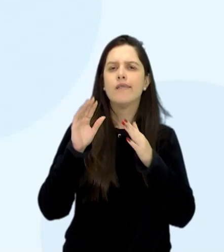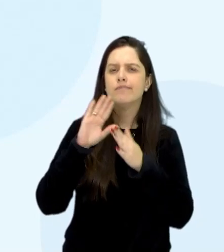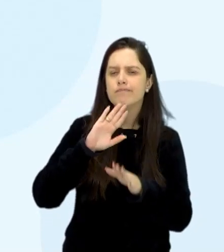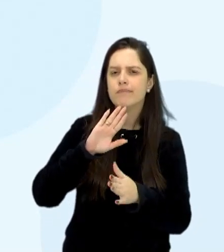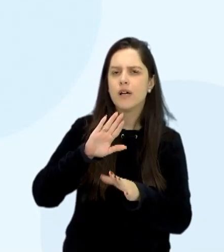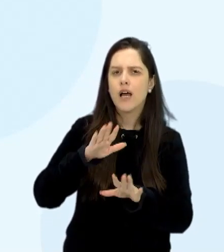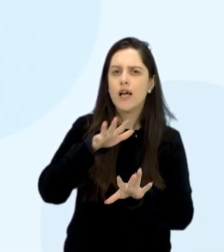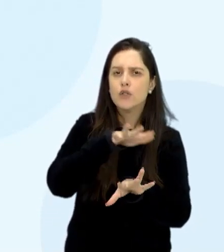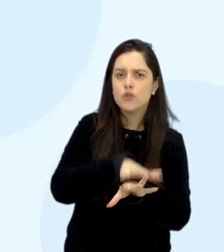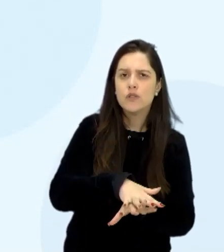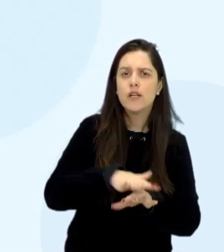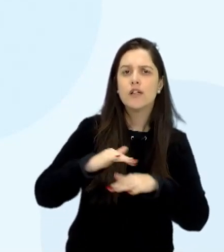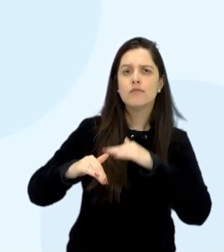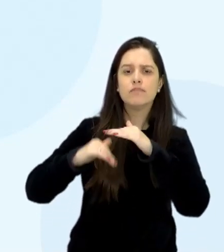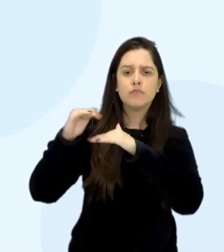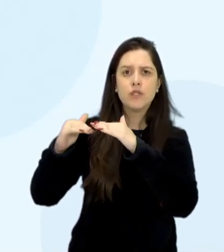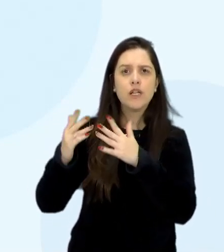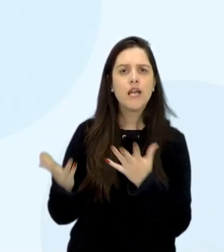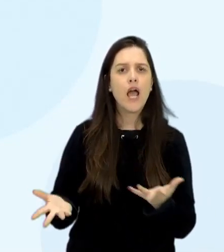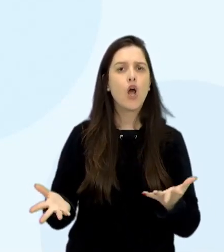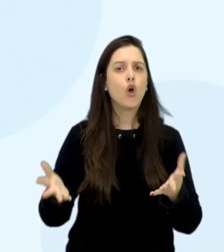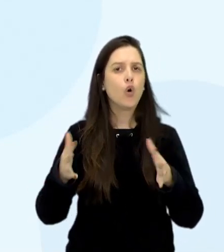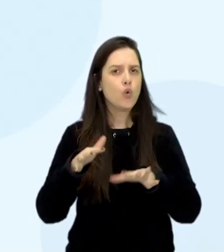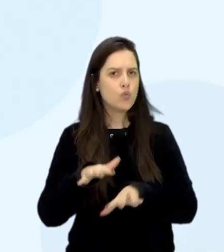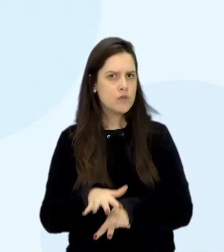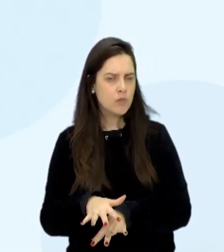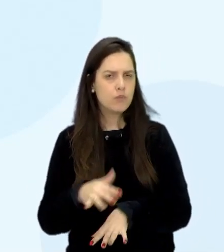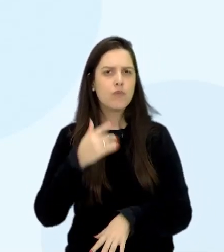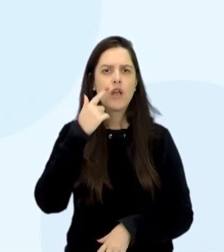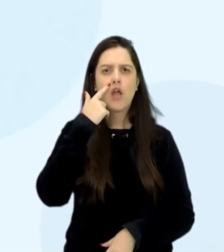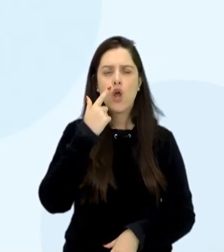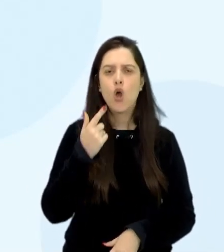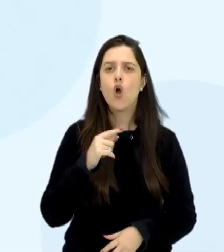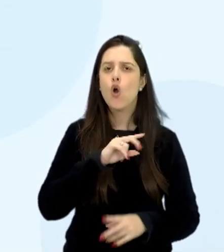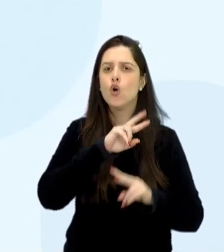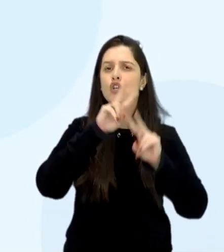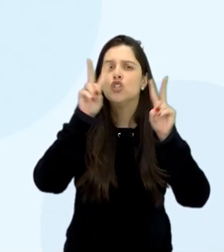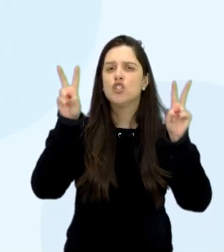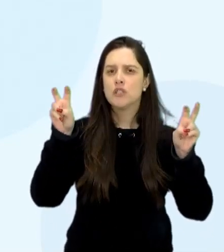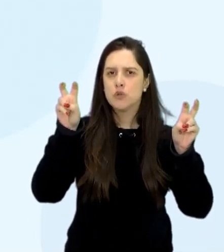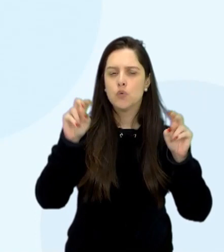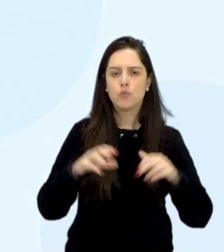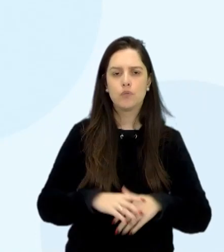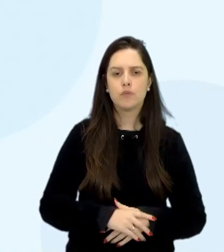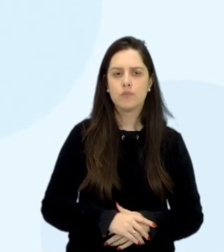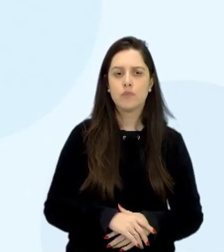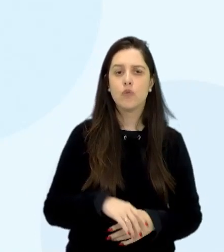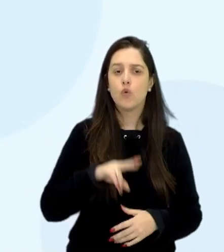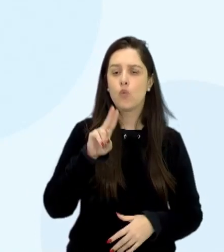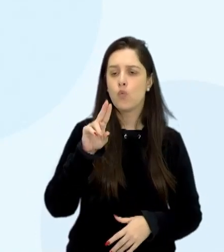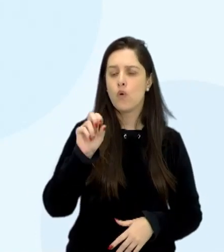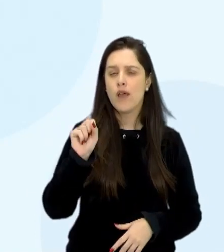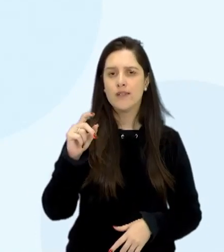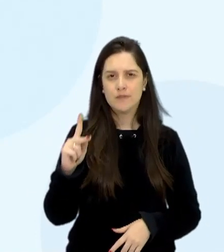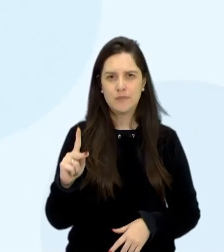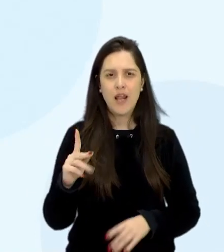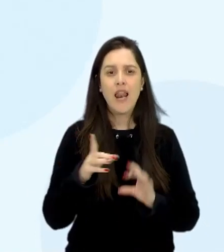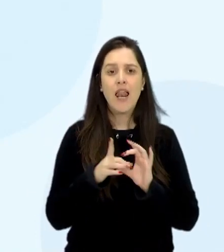depois o desenvolvimento e conclusão. Vamos ao título do nosso texto. USP